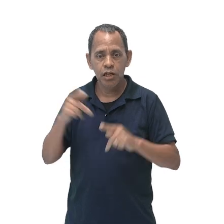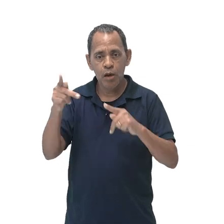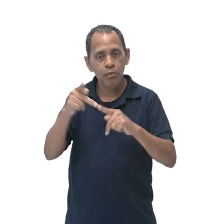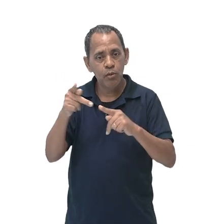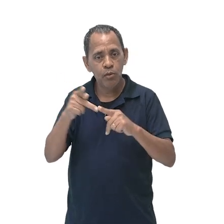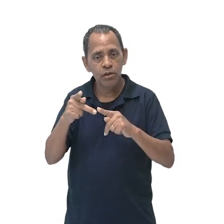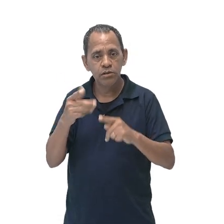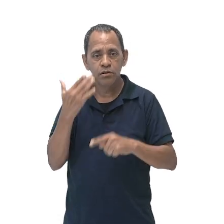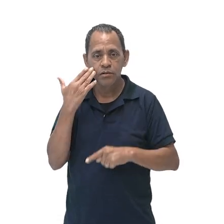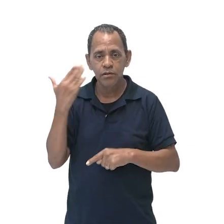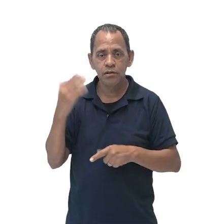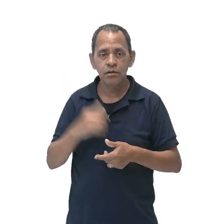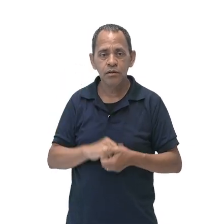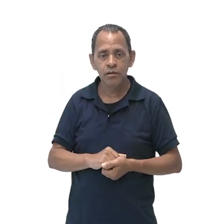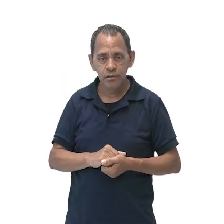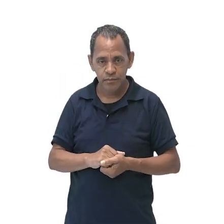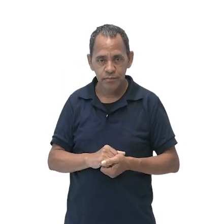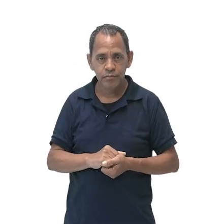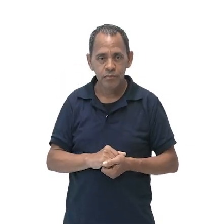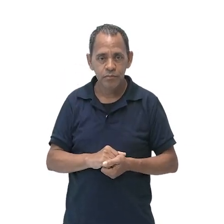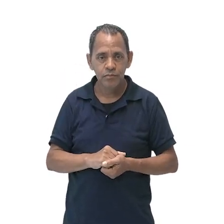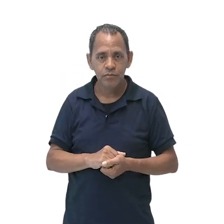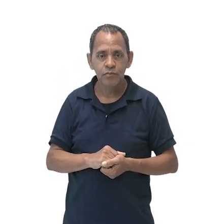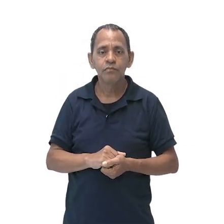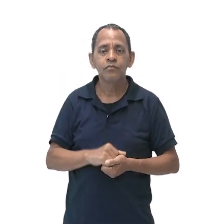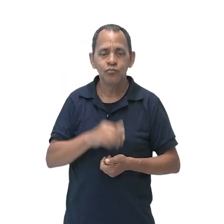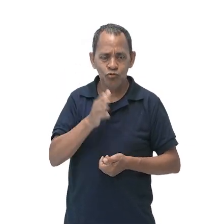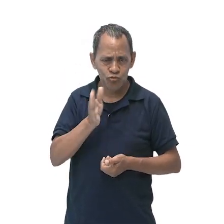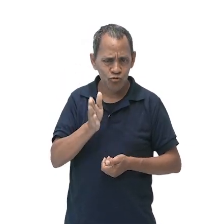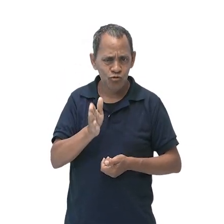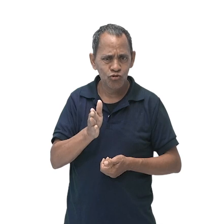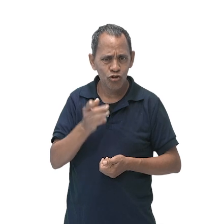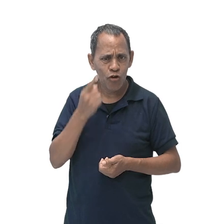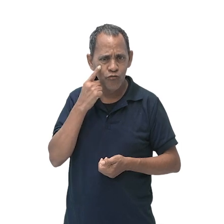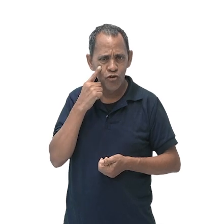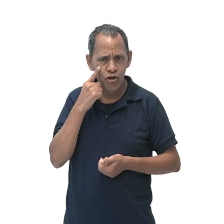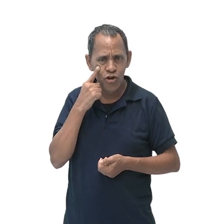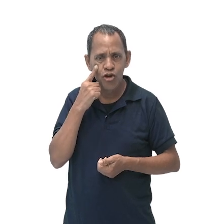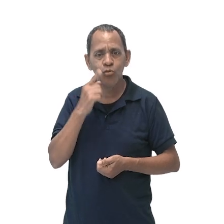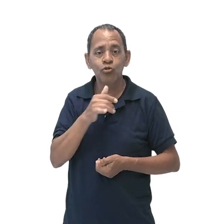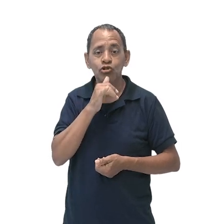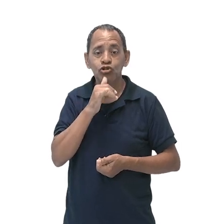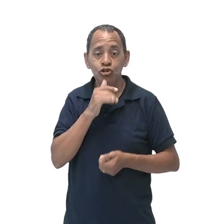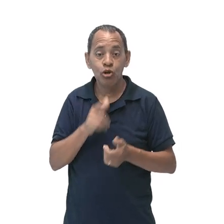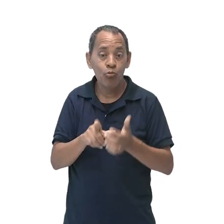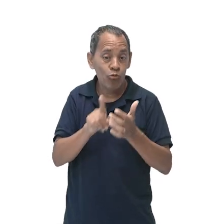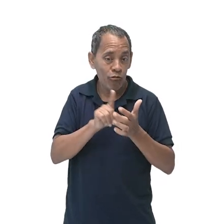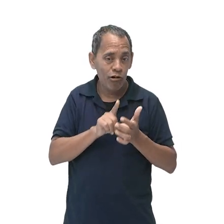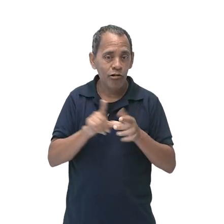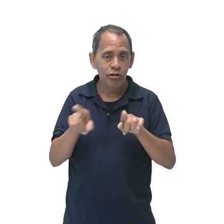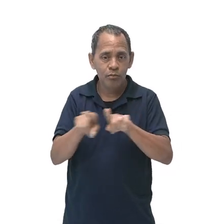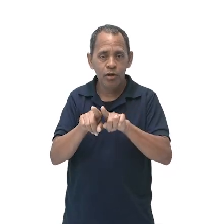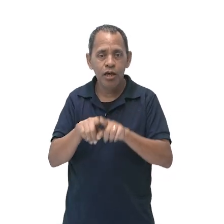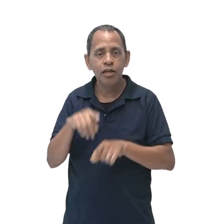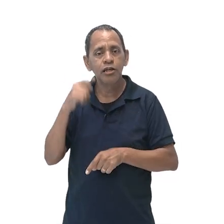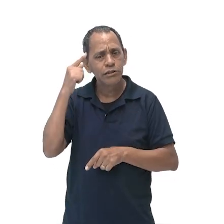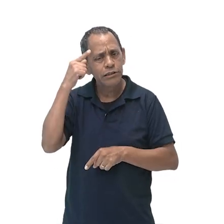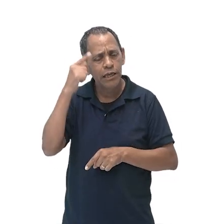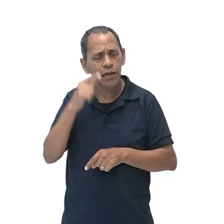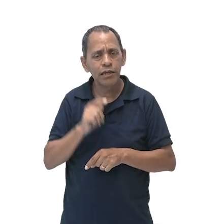ela apareceu lá, os olhos de Patrícia, e estabeleceu uma ideia de posse, né? Então, destacando a